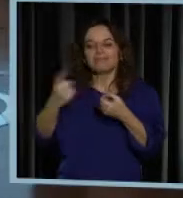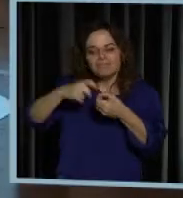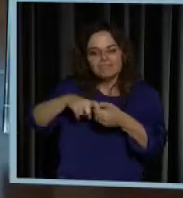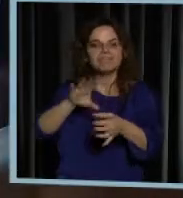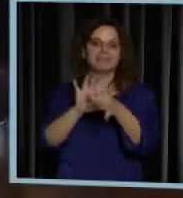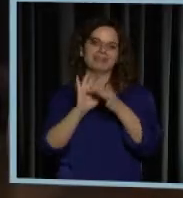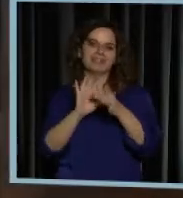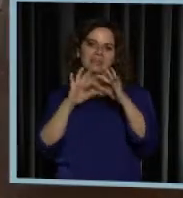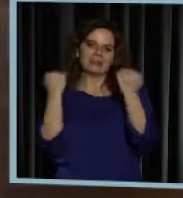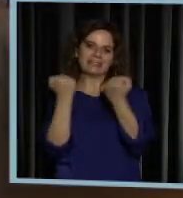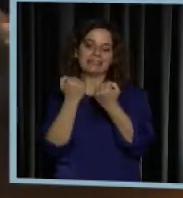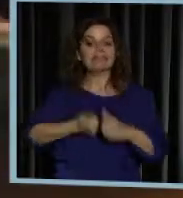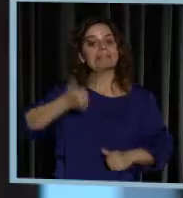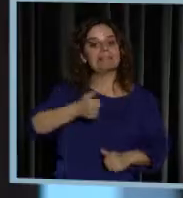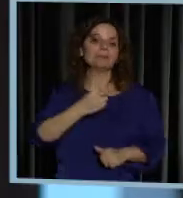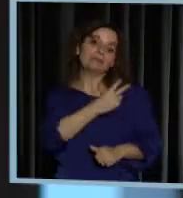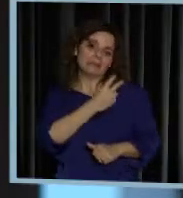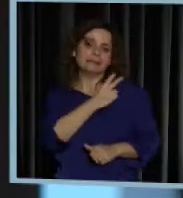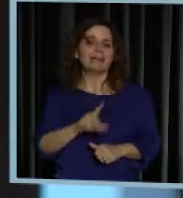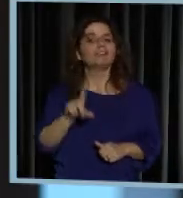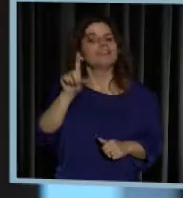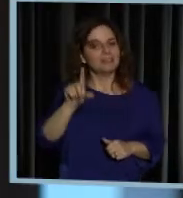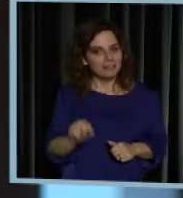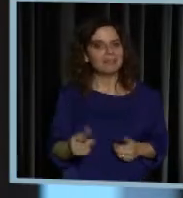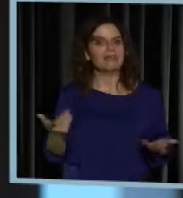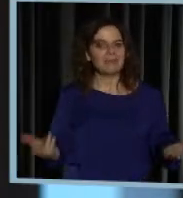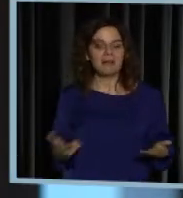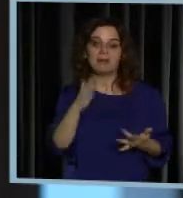parcerias e colaborações com a sociedade, nomeadamente com as universidades,